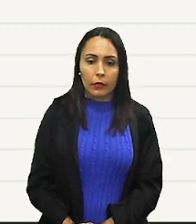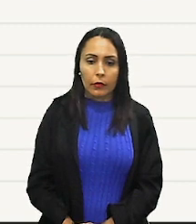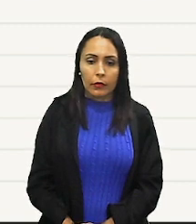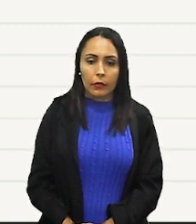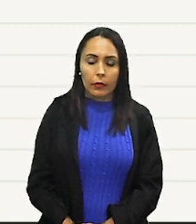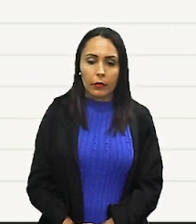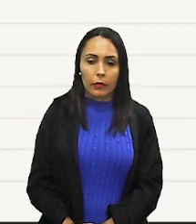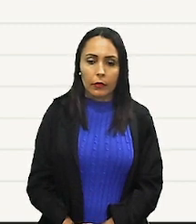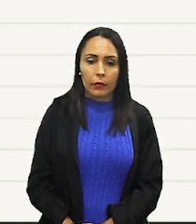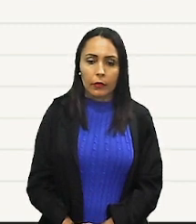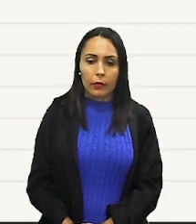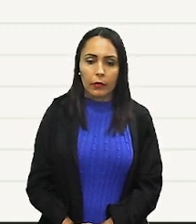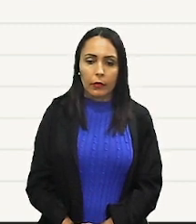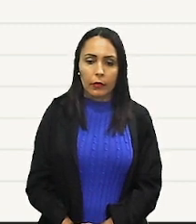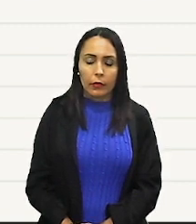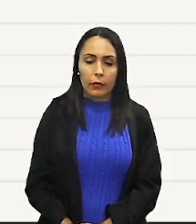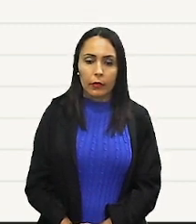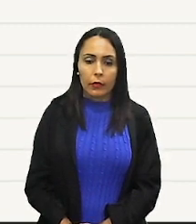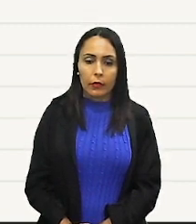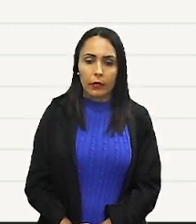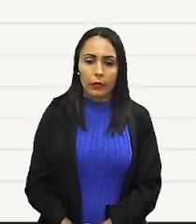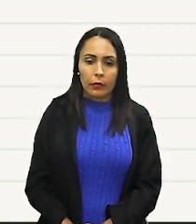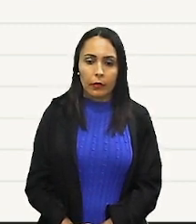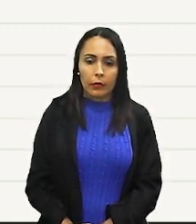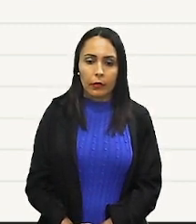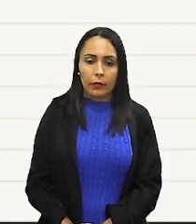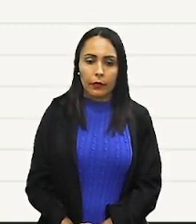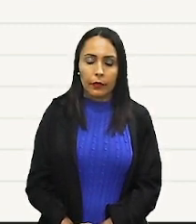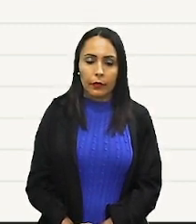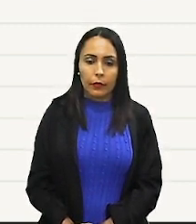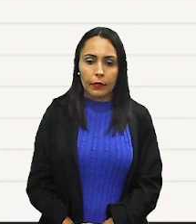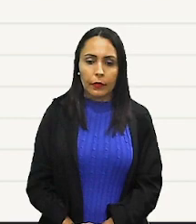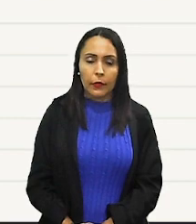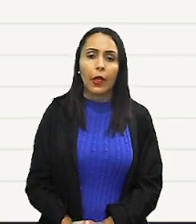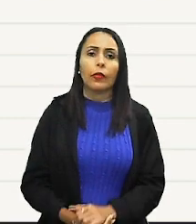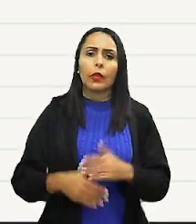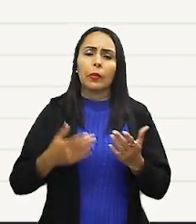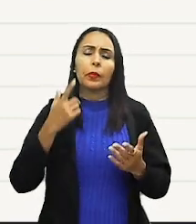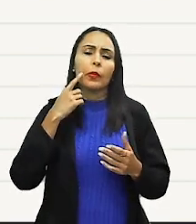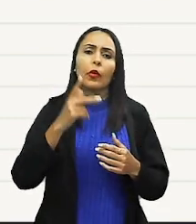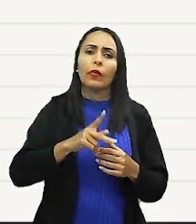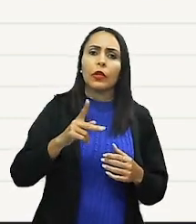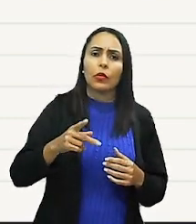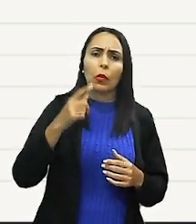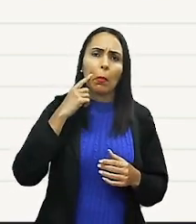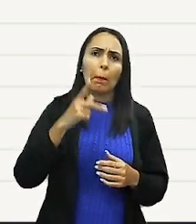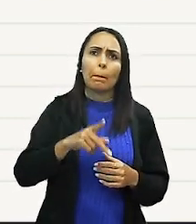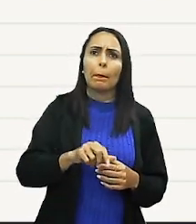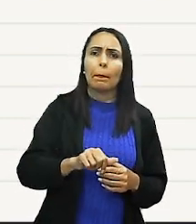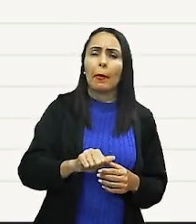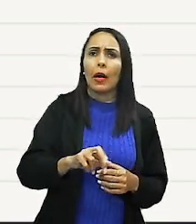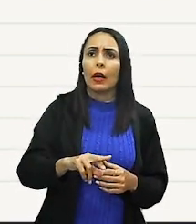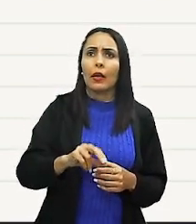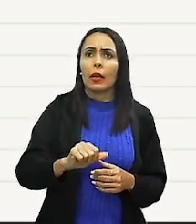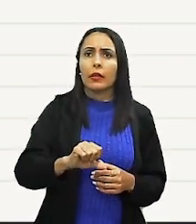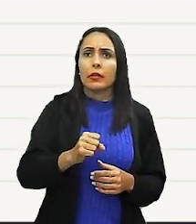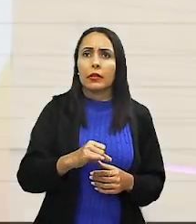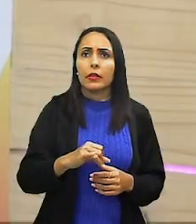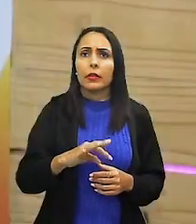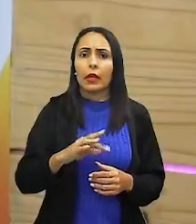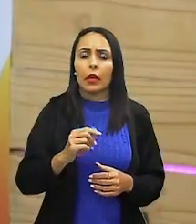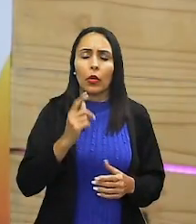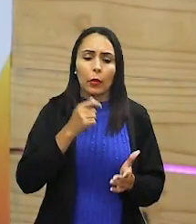Ele é um parasita obrigatório intracelular. Aí você vai dizer assim, André, como assim um parasita obrigatório intracelular?